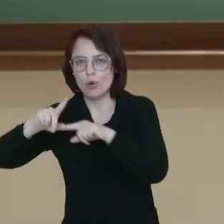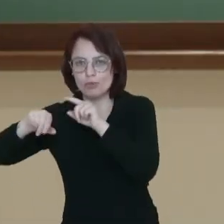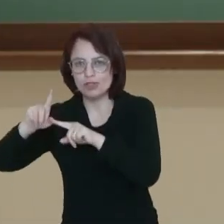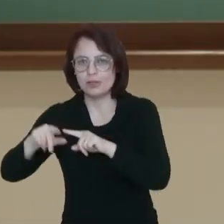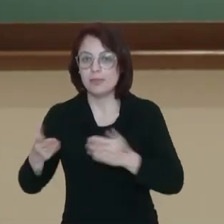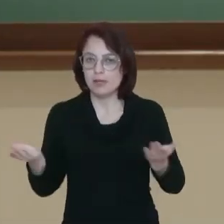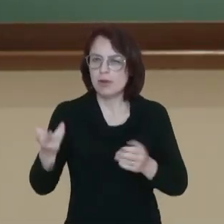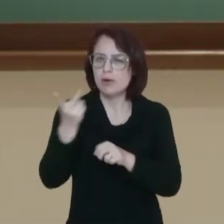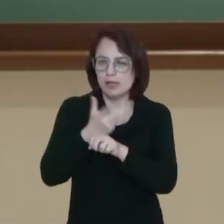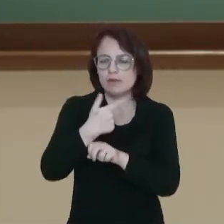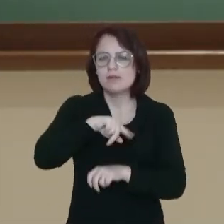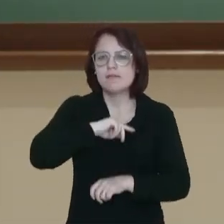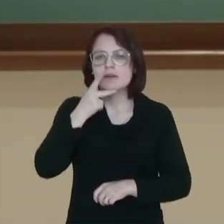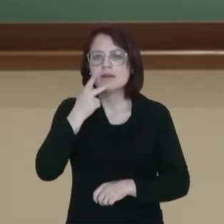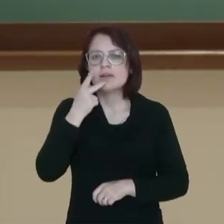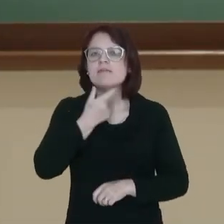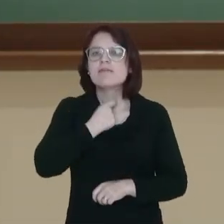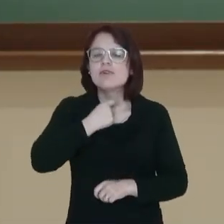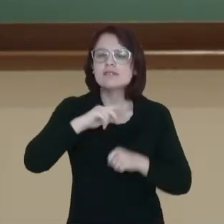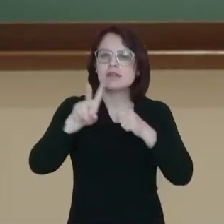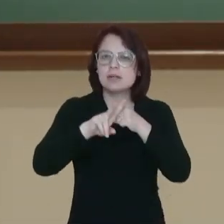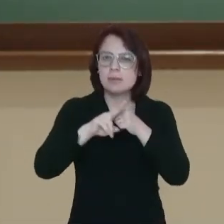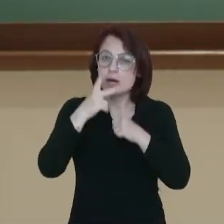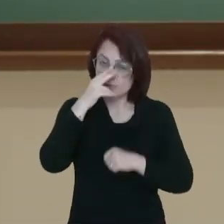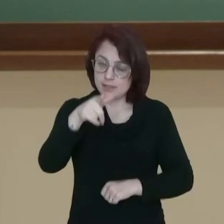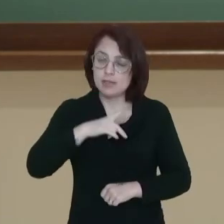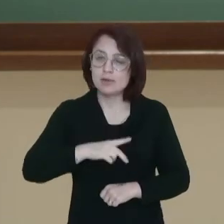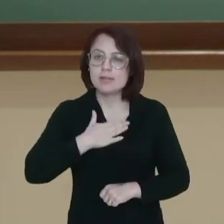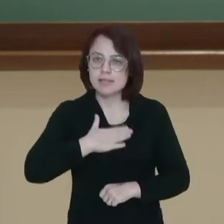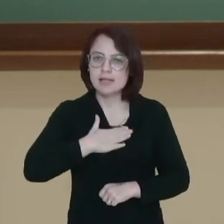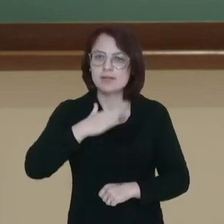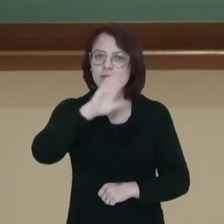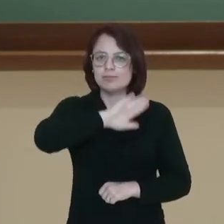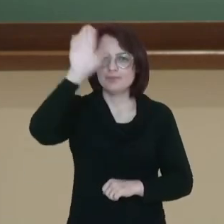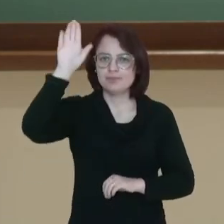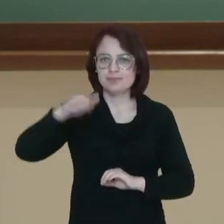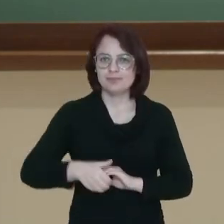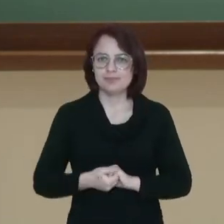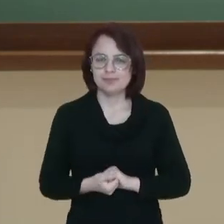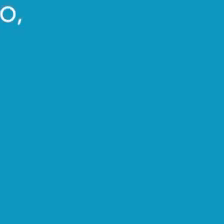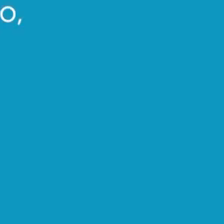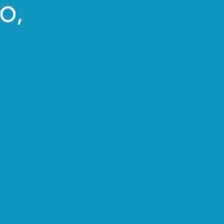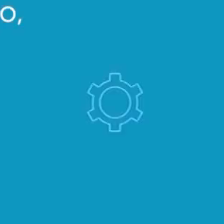então nesse vídeo falamos sobre vozes verbais, espero que vocês tenham gostado, até breve.